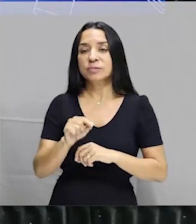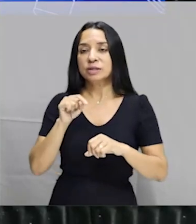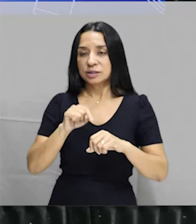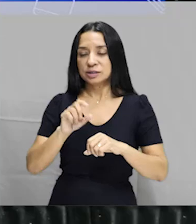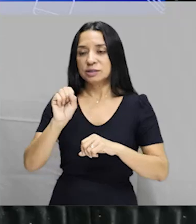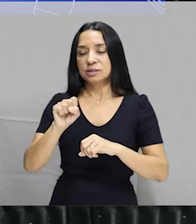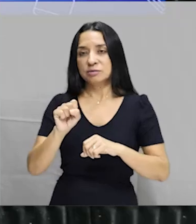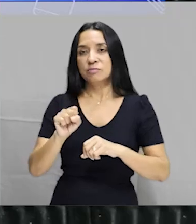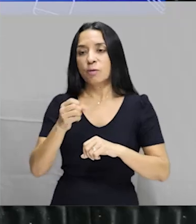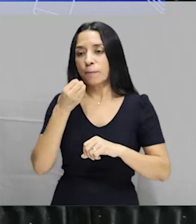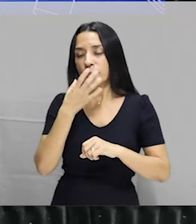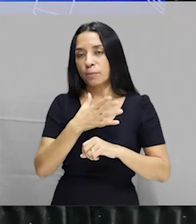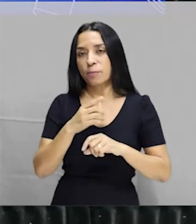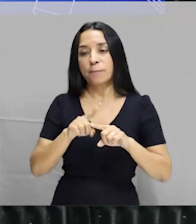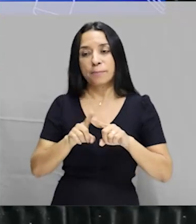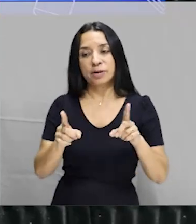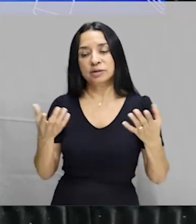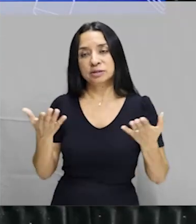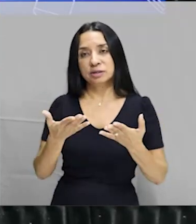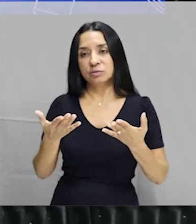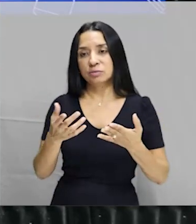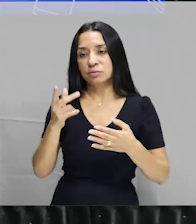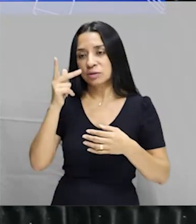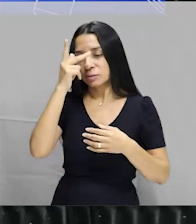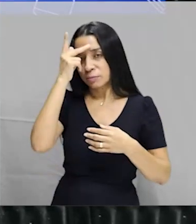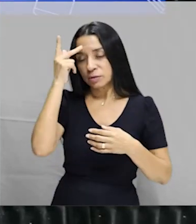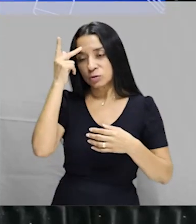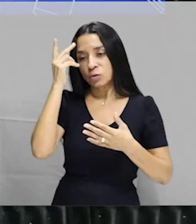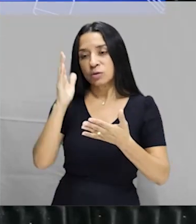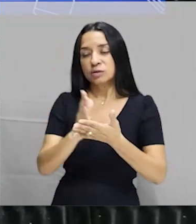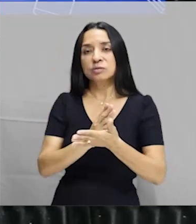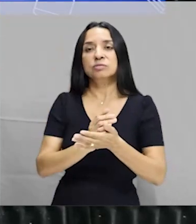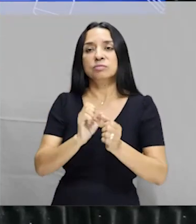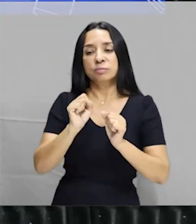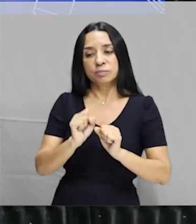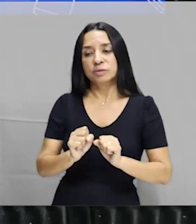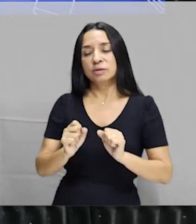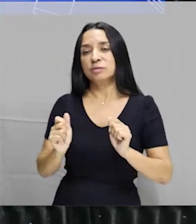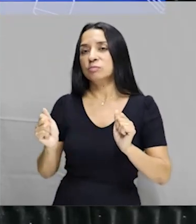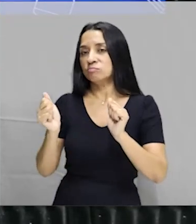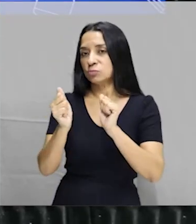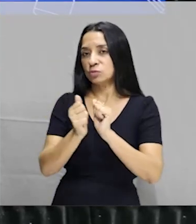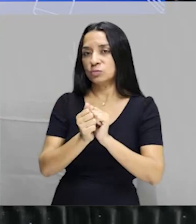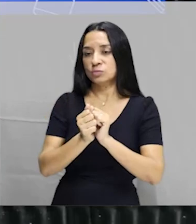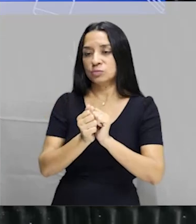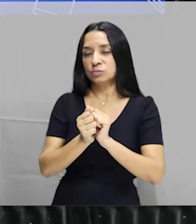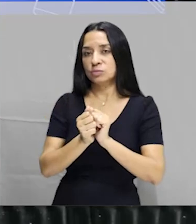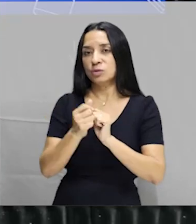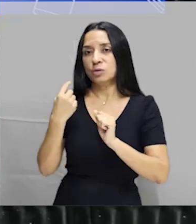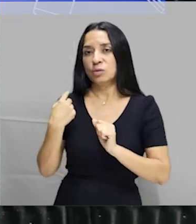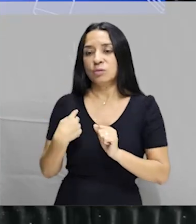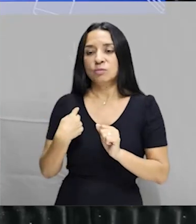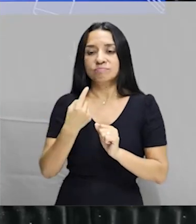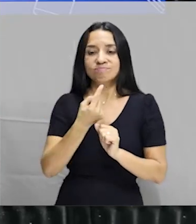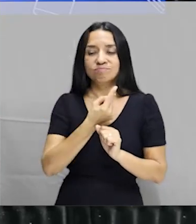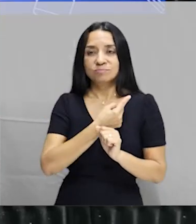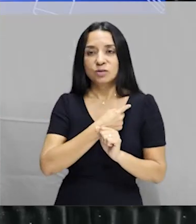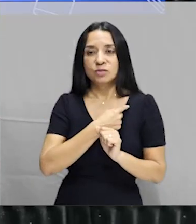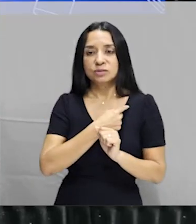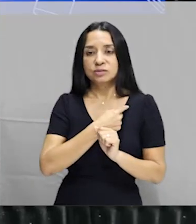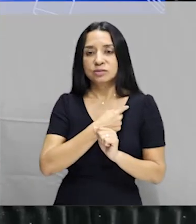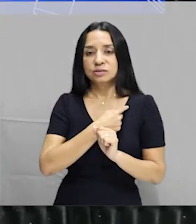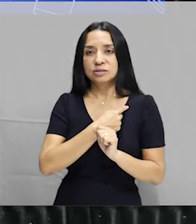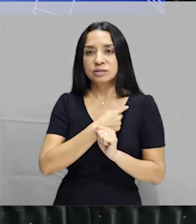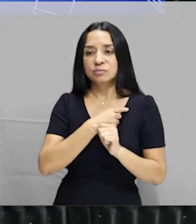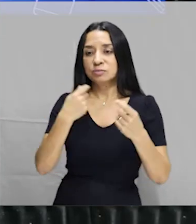estar próximos. Agora, com algumas pessoas, nós já podemos estar próximos. Então, estamos todos carentes de atenção, de